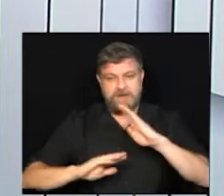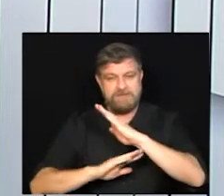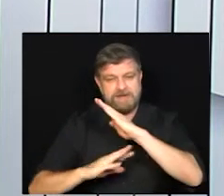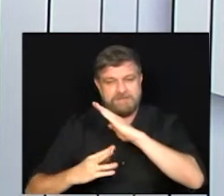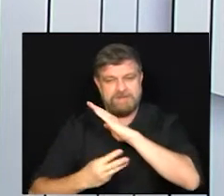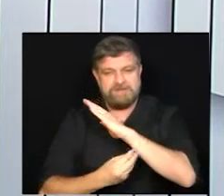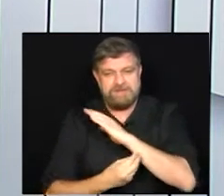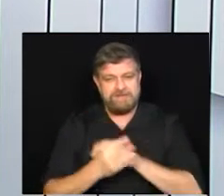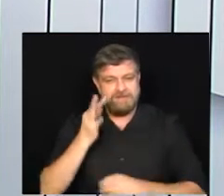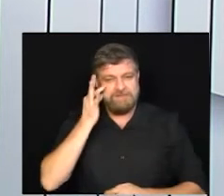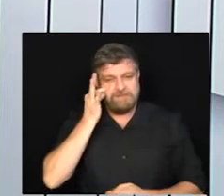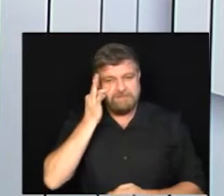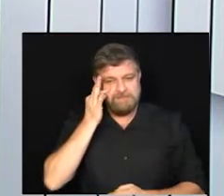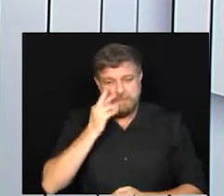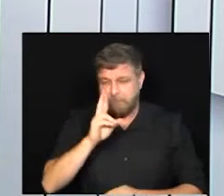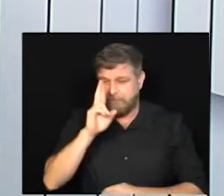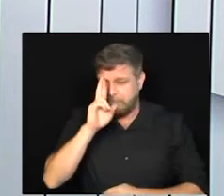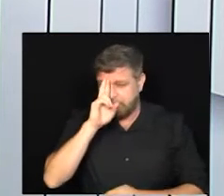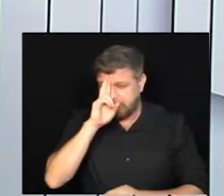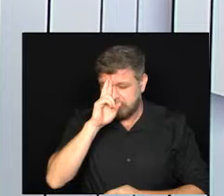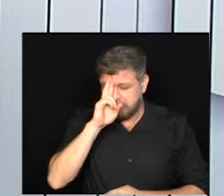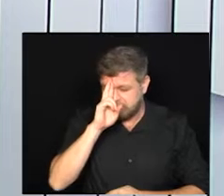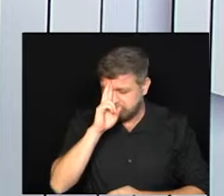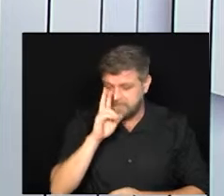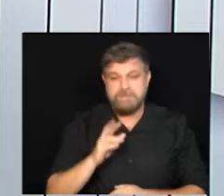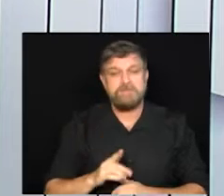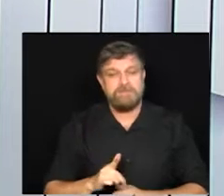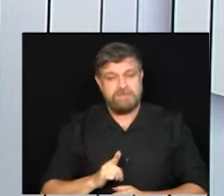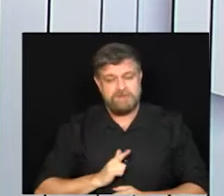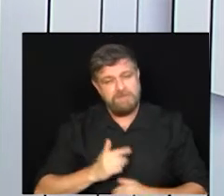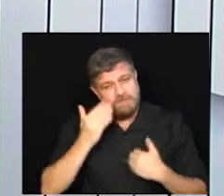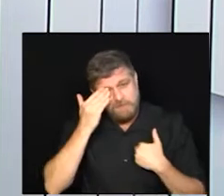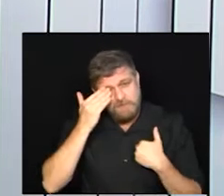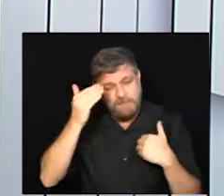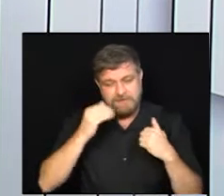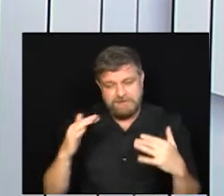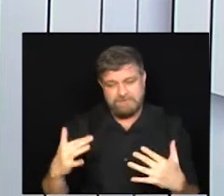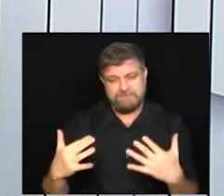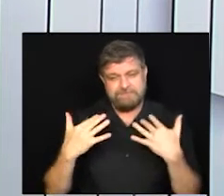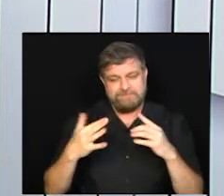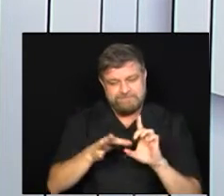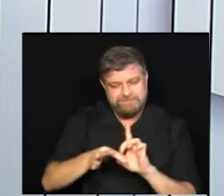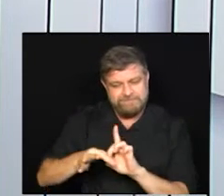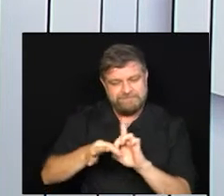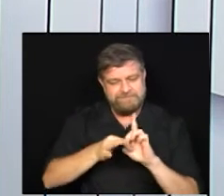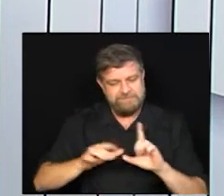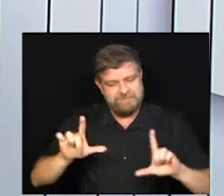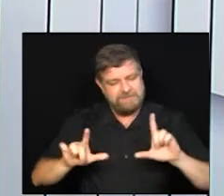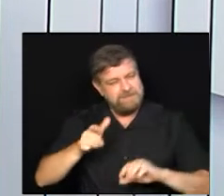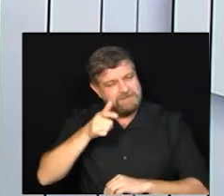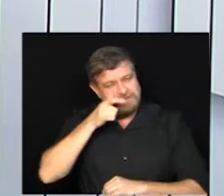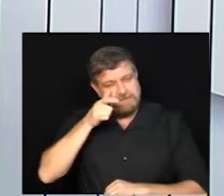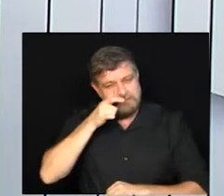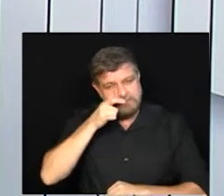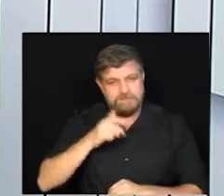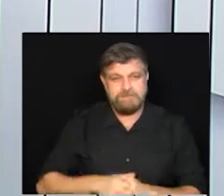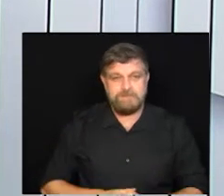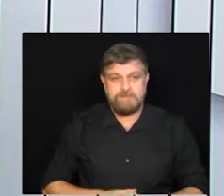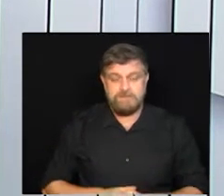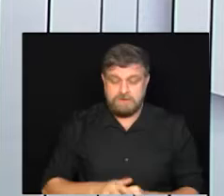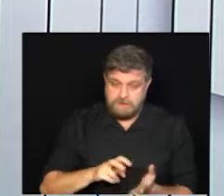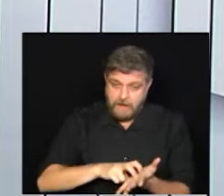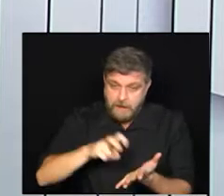Total ao vivo, meio-dia em ponto. Muito obrigado pela sua companhia e audiência. Mais cedo